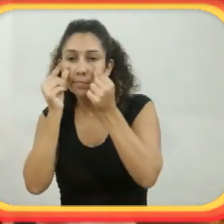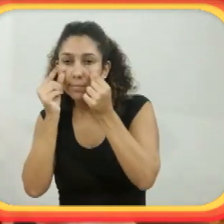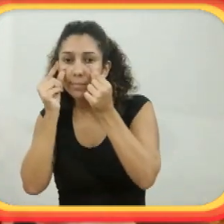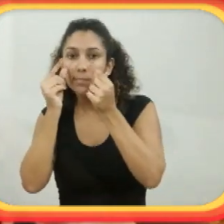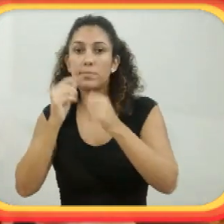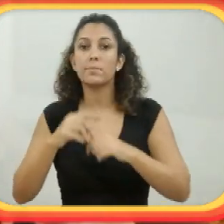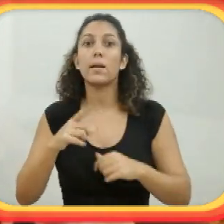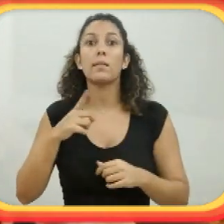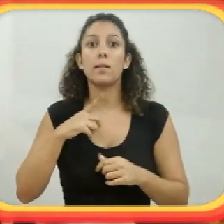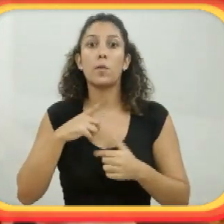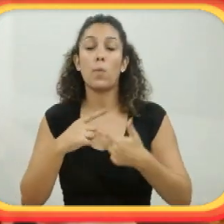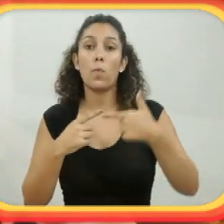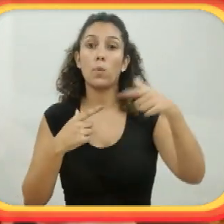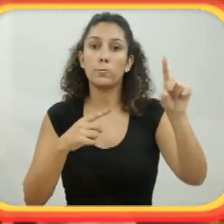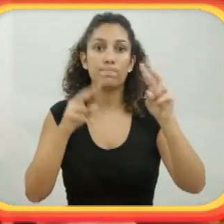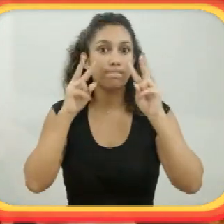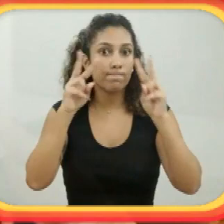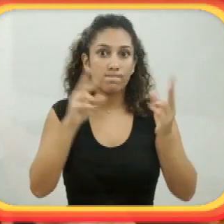visões